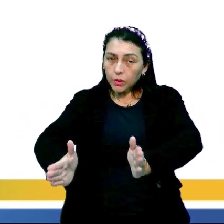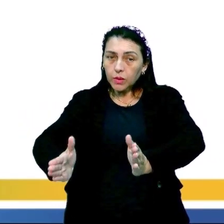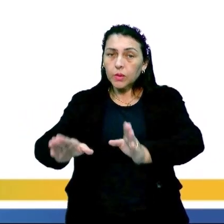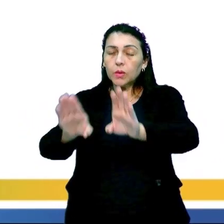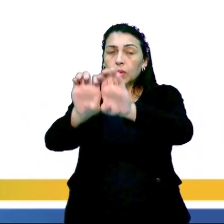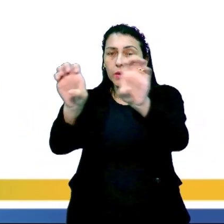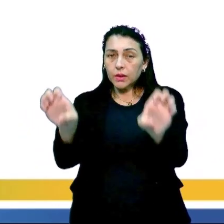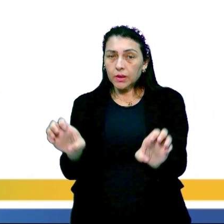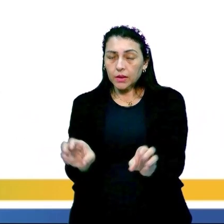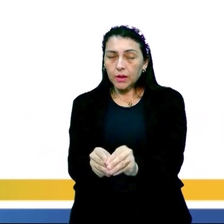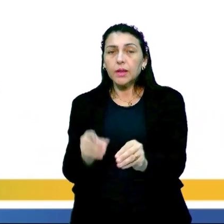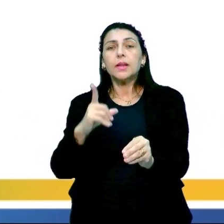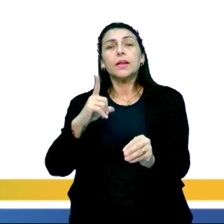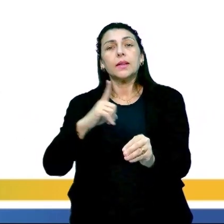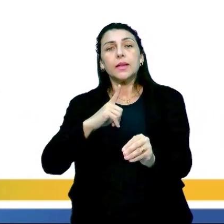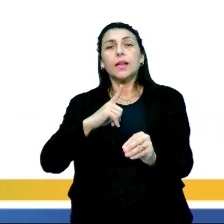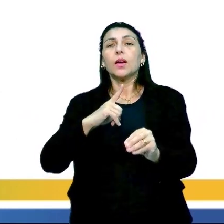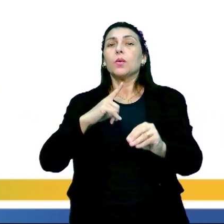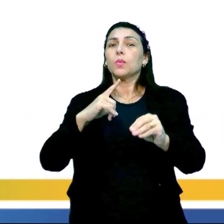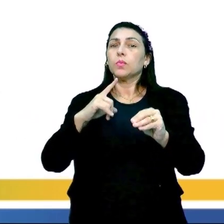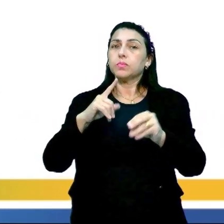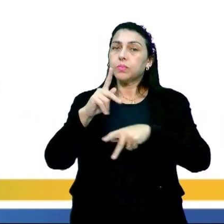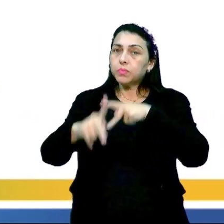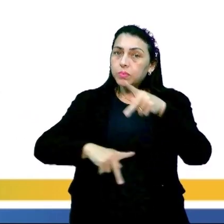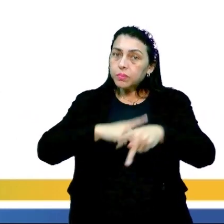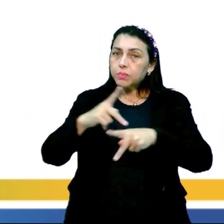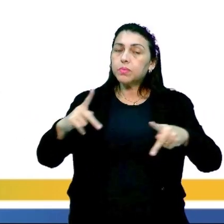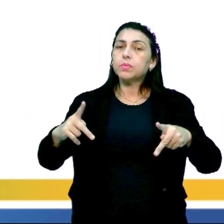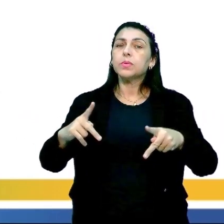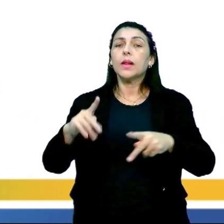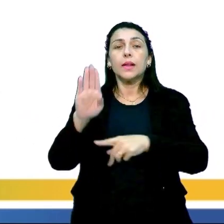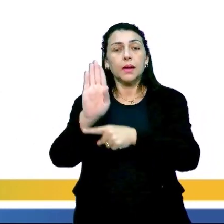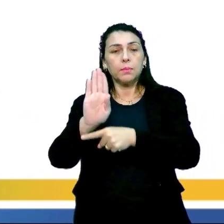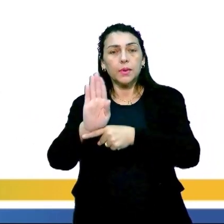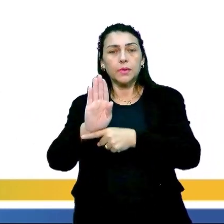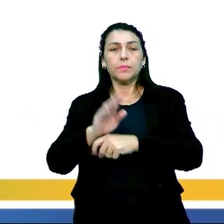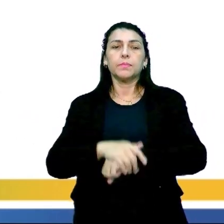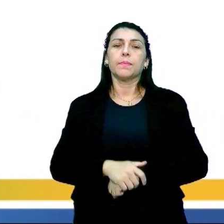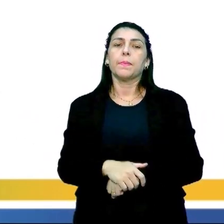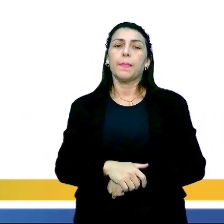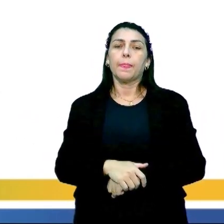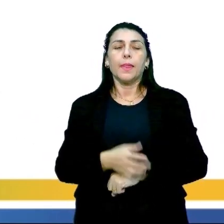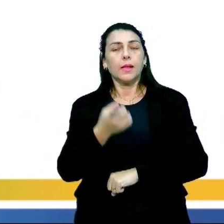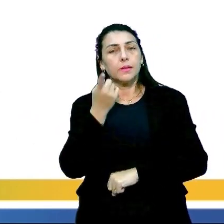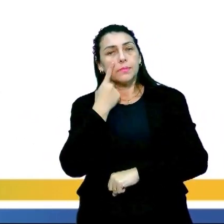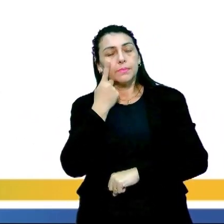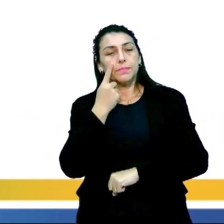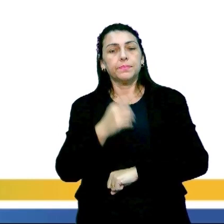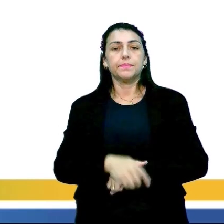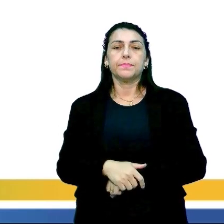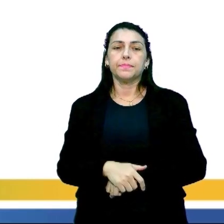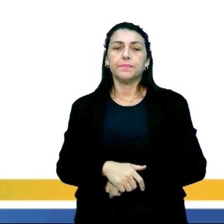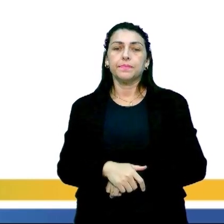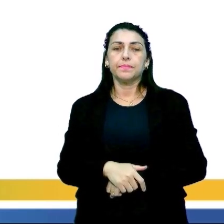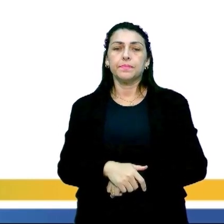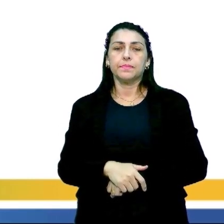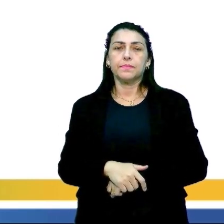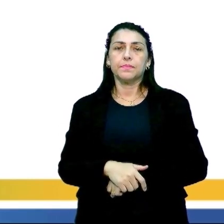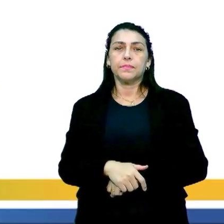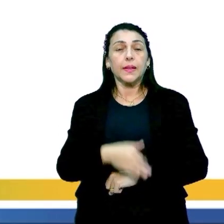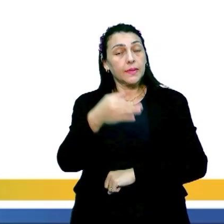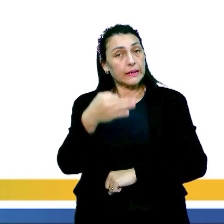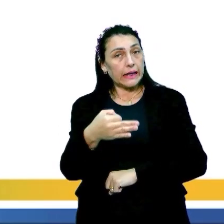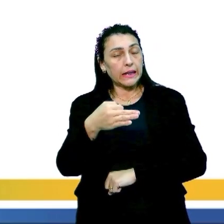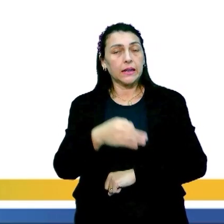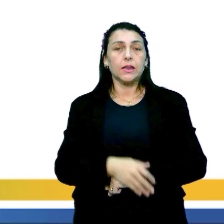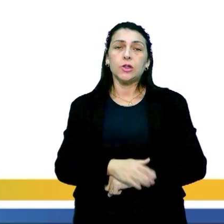haverá ainda o fluxo gênico das populações. Letra B. Vamos ver, essa aí aparentemente está